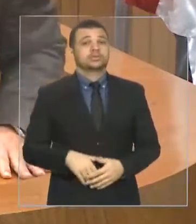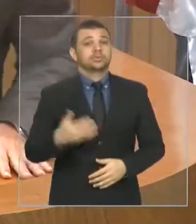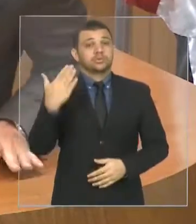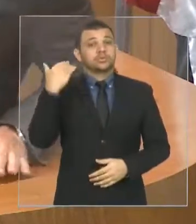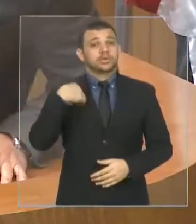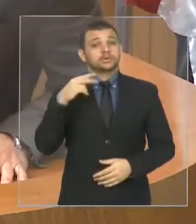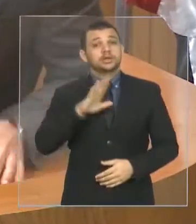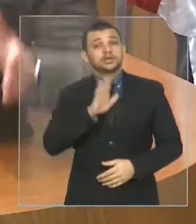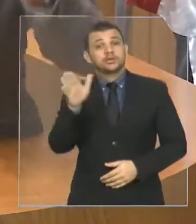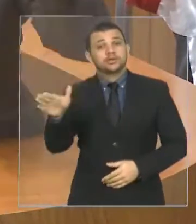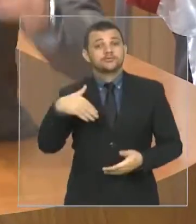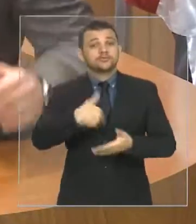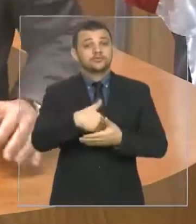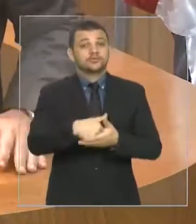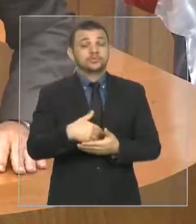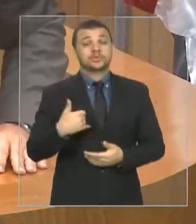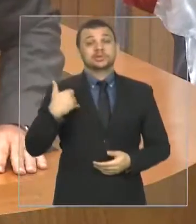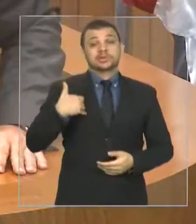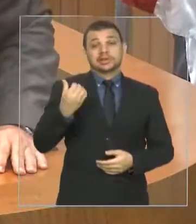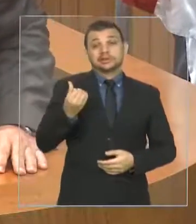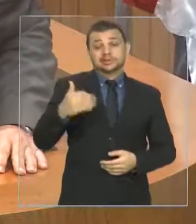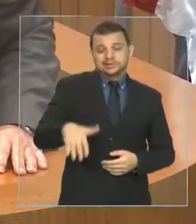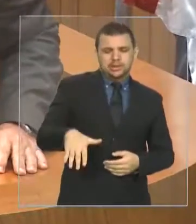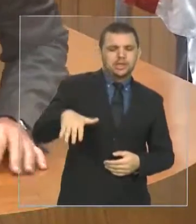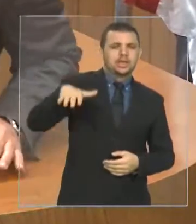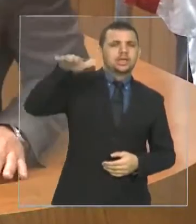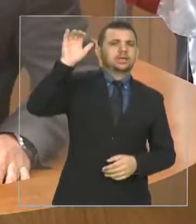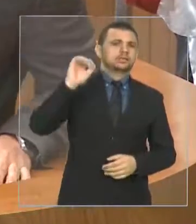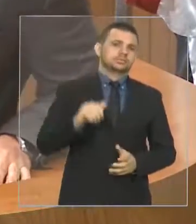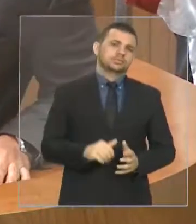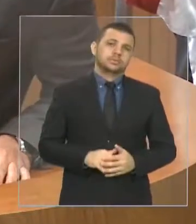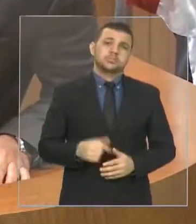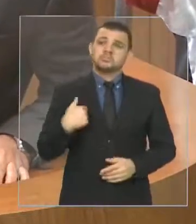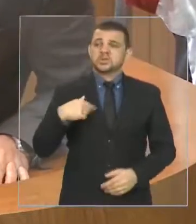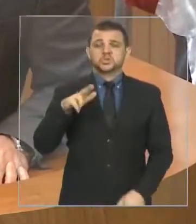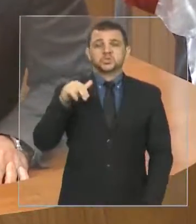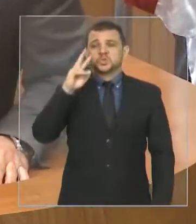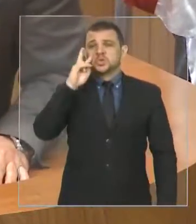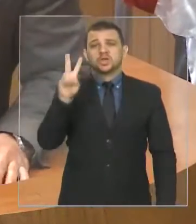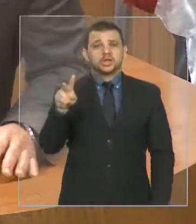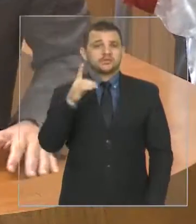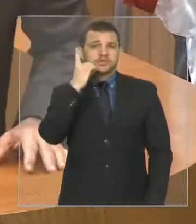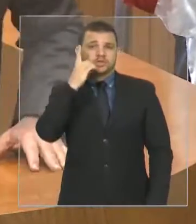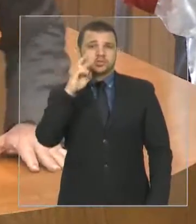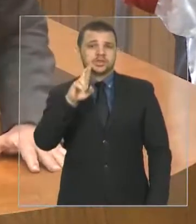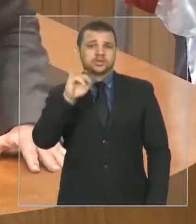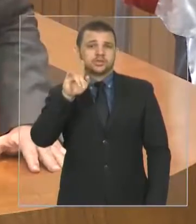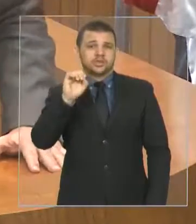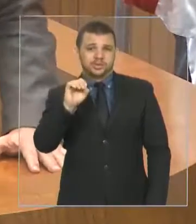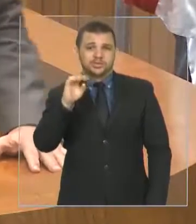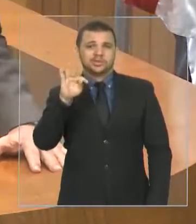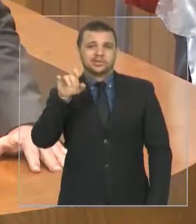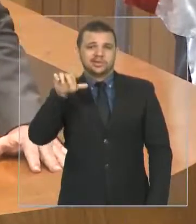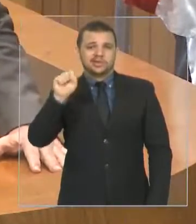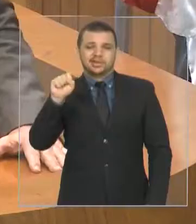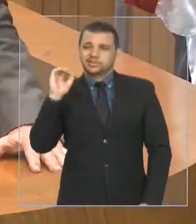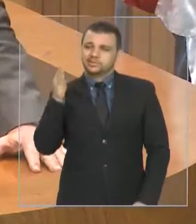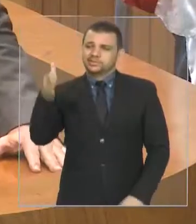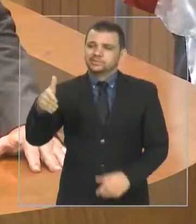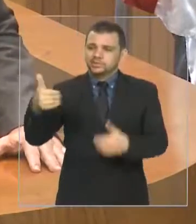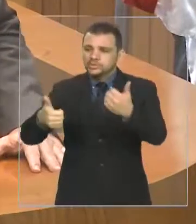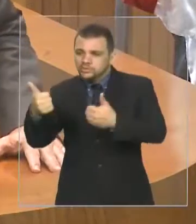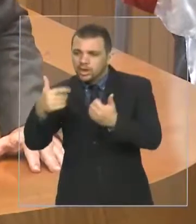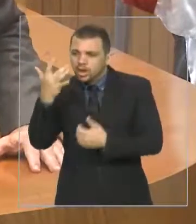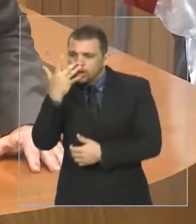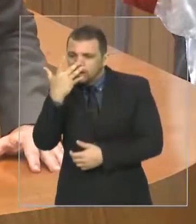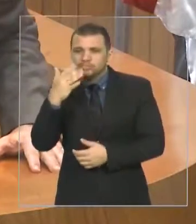vi o deputado Rigo Teles, e vou falar na presença dele aqui, no estádio lá. E eu acho que, independente de coloração partidária, o deputado